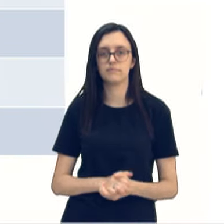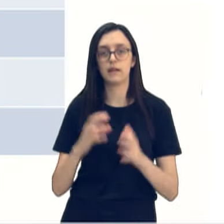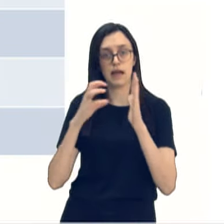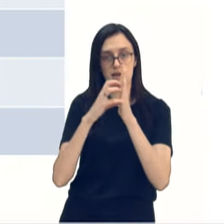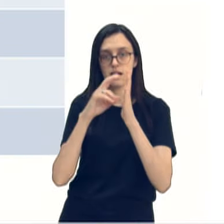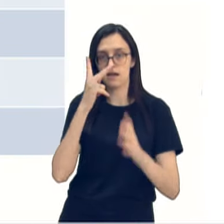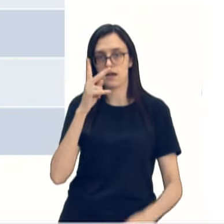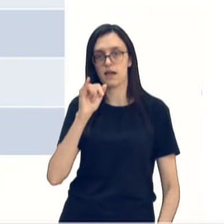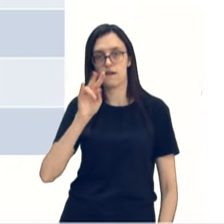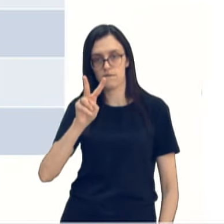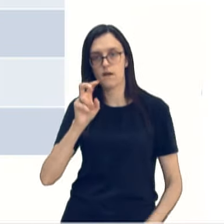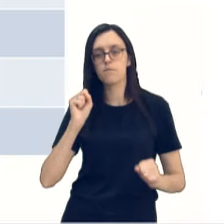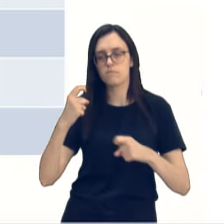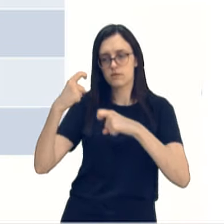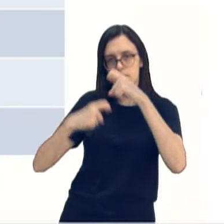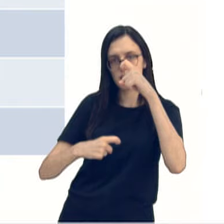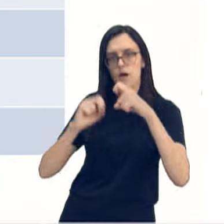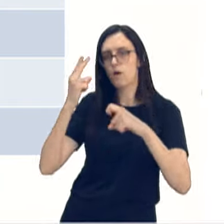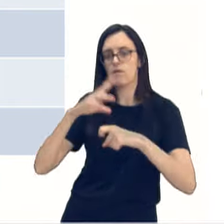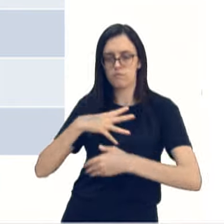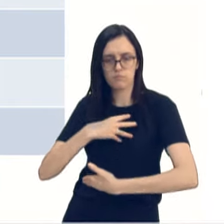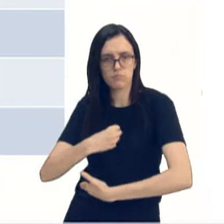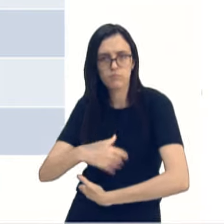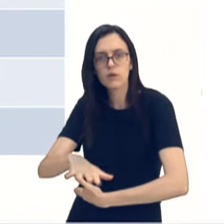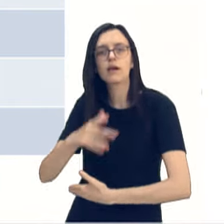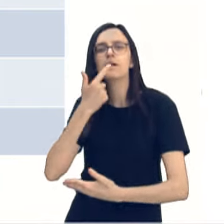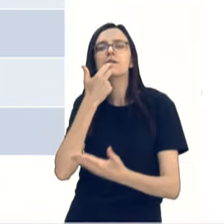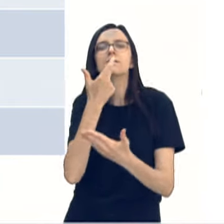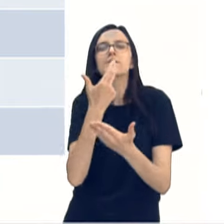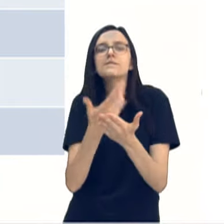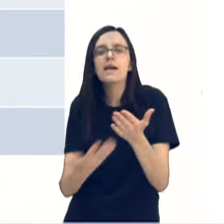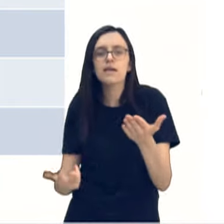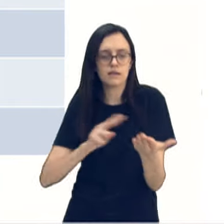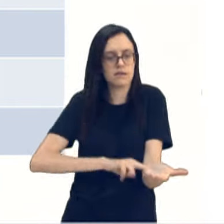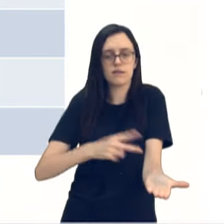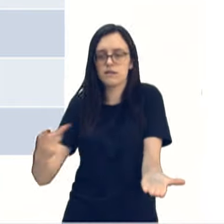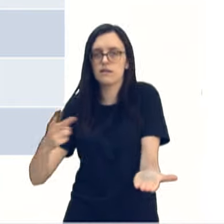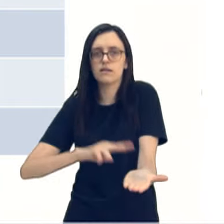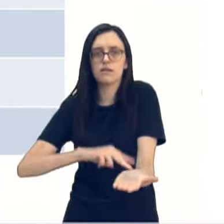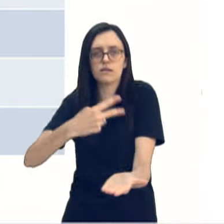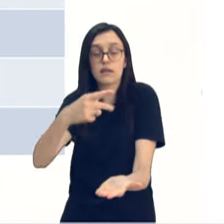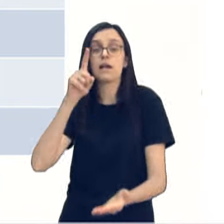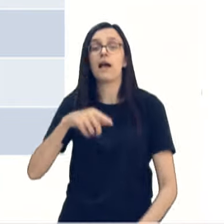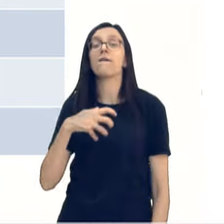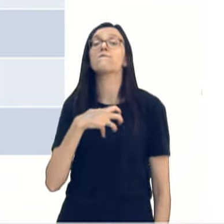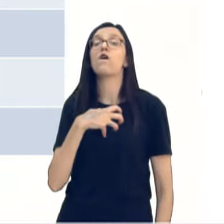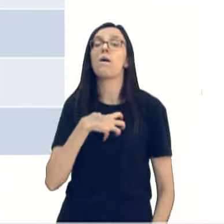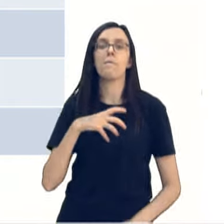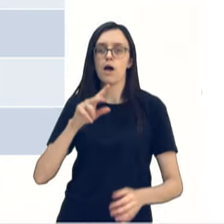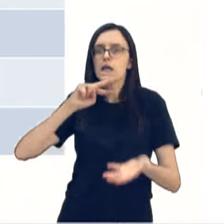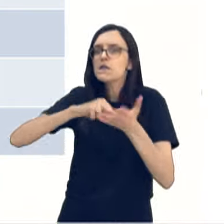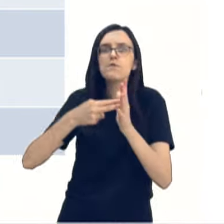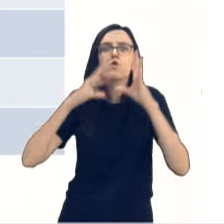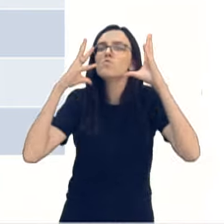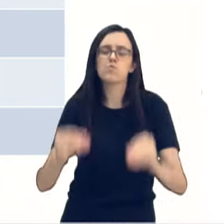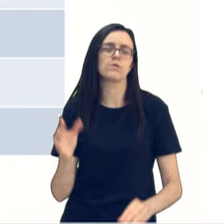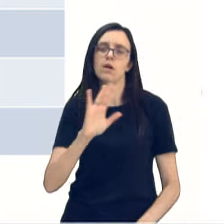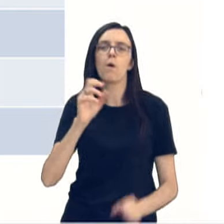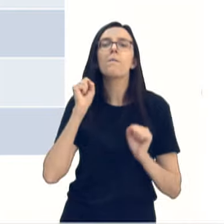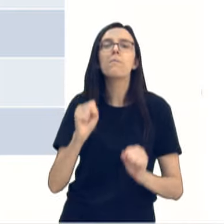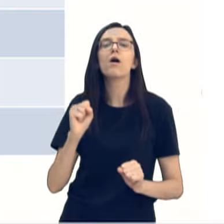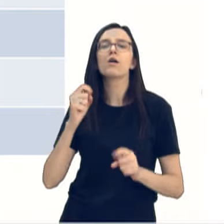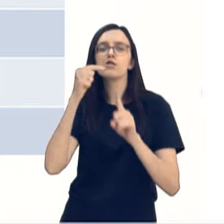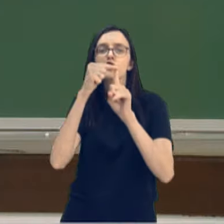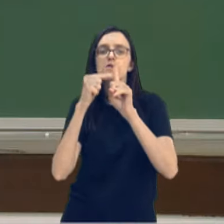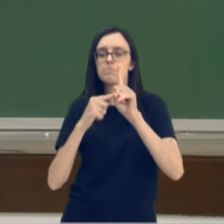HIV, contato sexual, amamentação e transfusão. São maneiras. Você não precisa ter as 3 coisas para pegar o HIV.